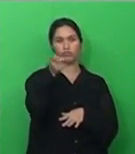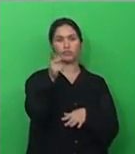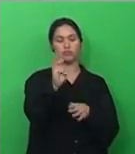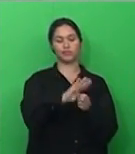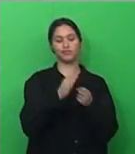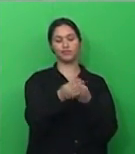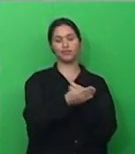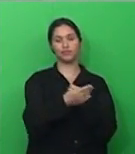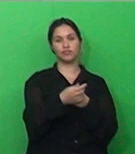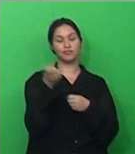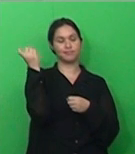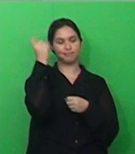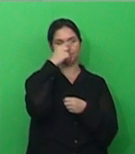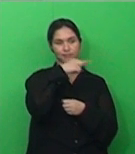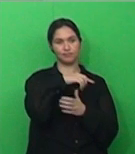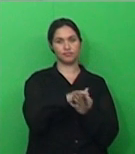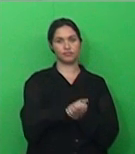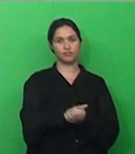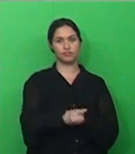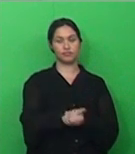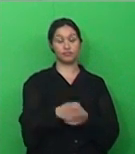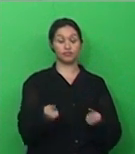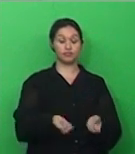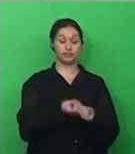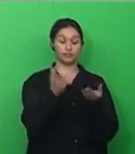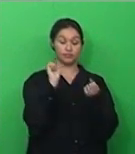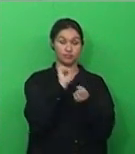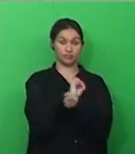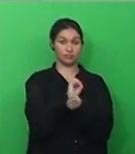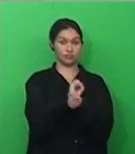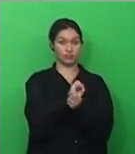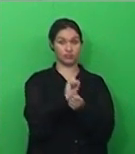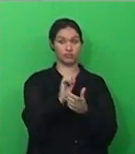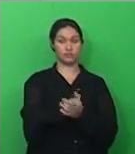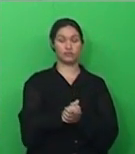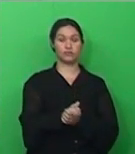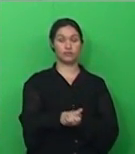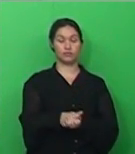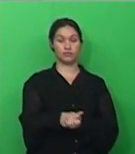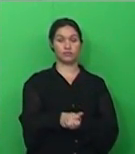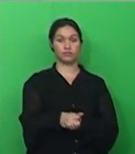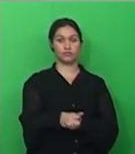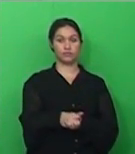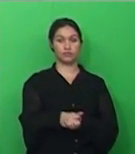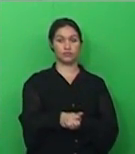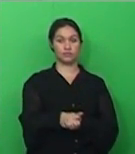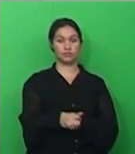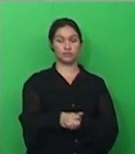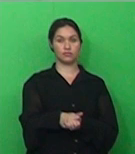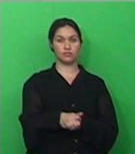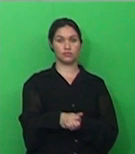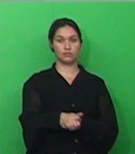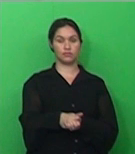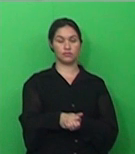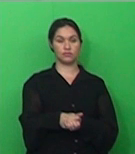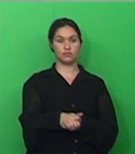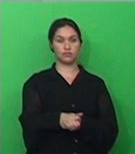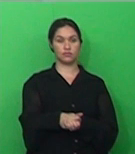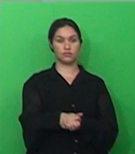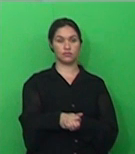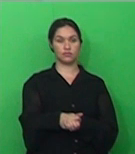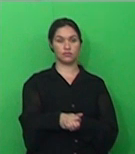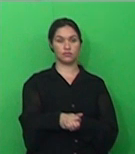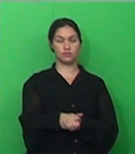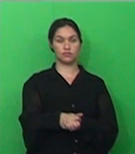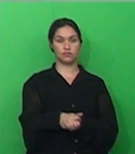complicado. Então, esperamos, e não podemos criar uma expectativa grande,